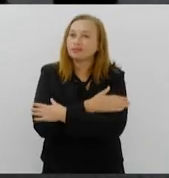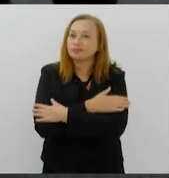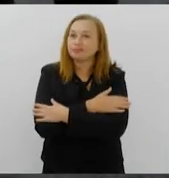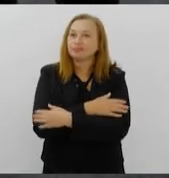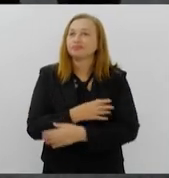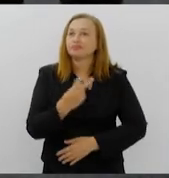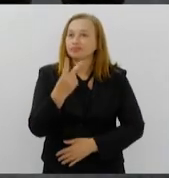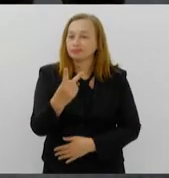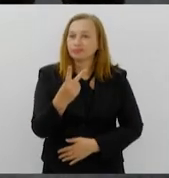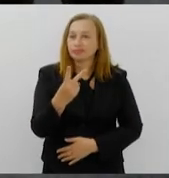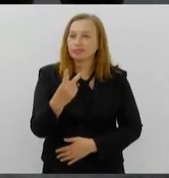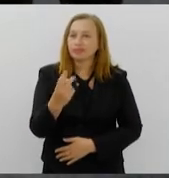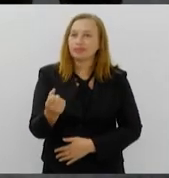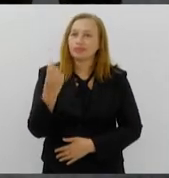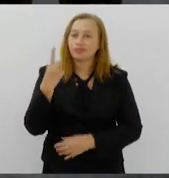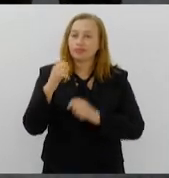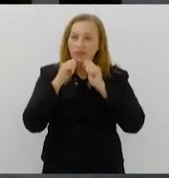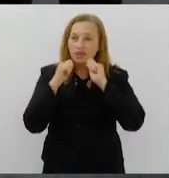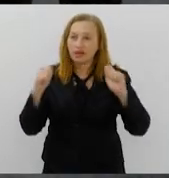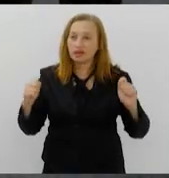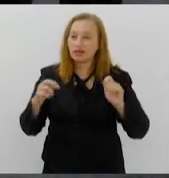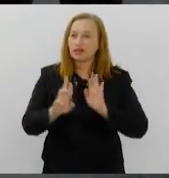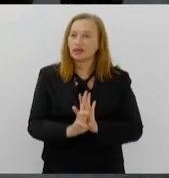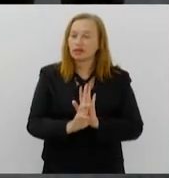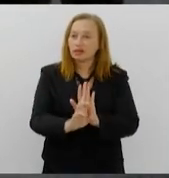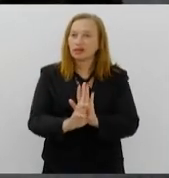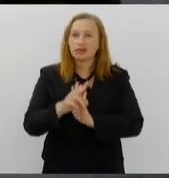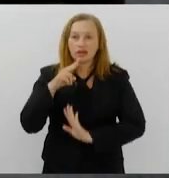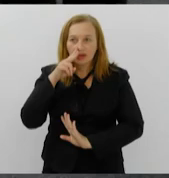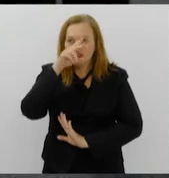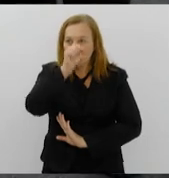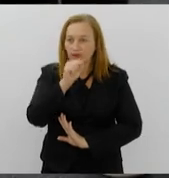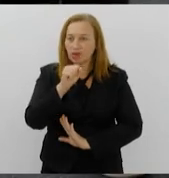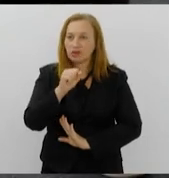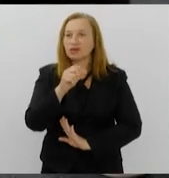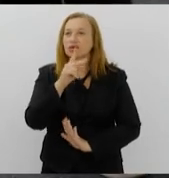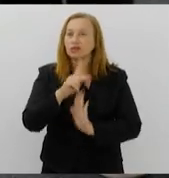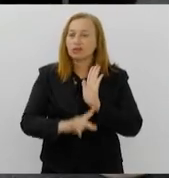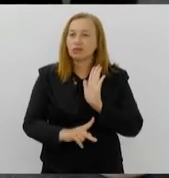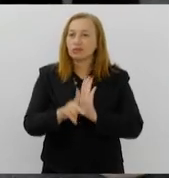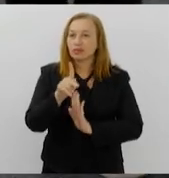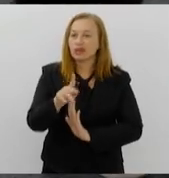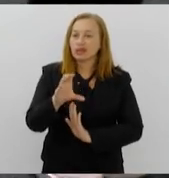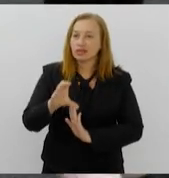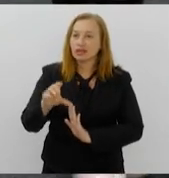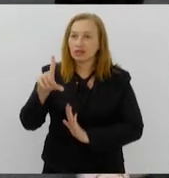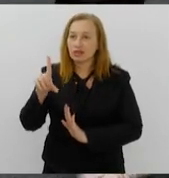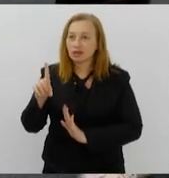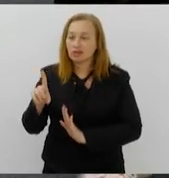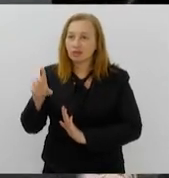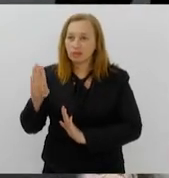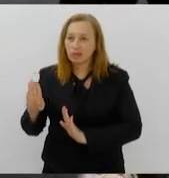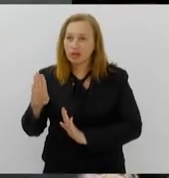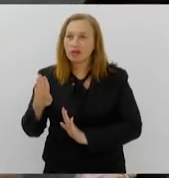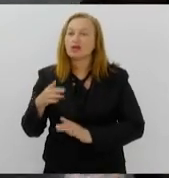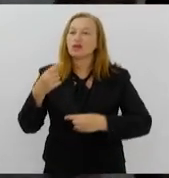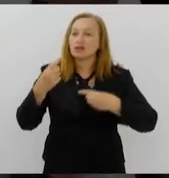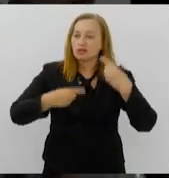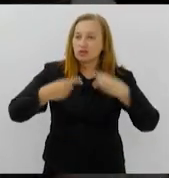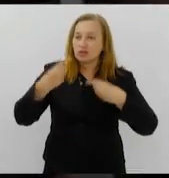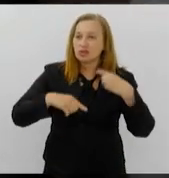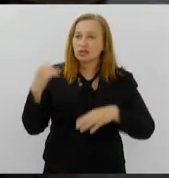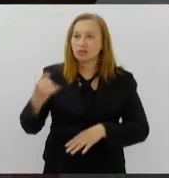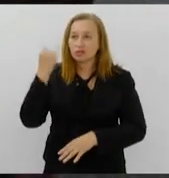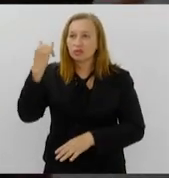dois meus ex-assessores que representam a força do projeto coletivo do PCdoB, especialmente fazendo os debates necessários,